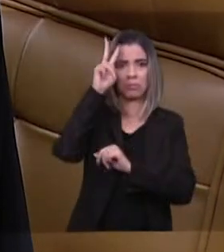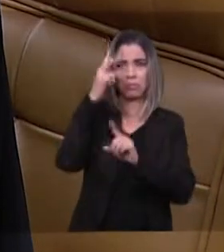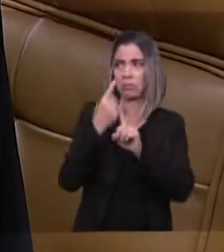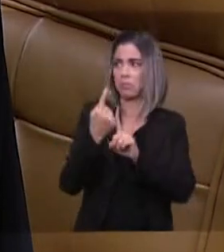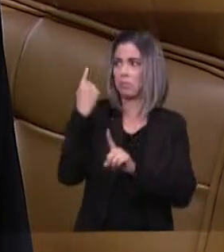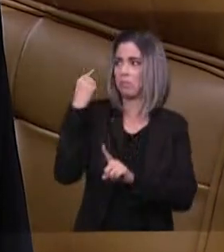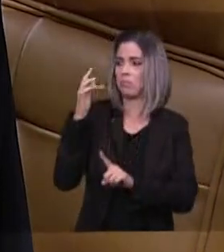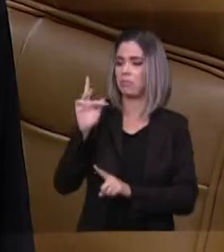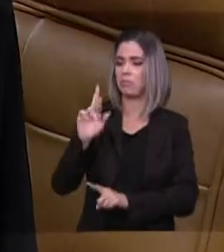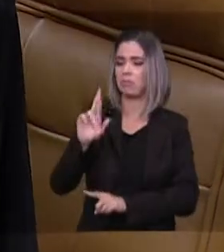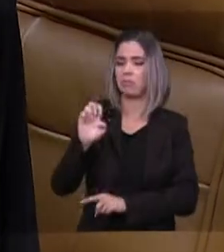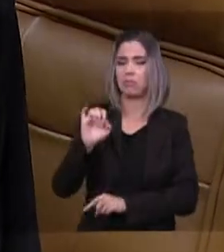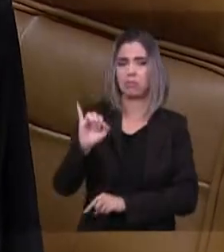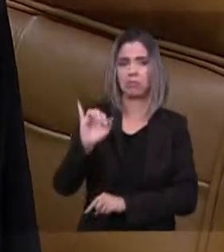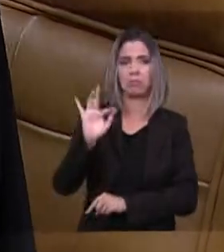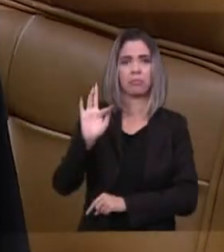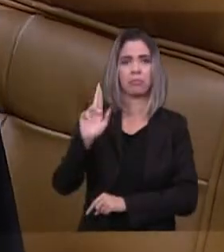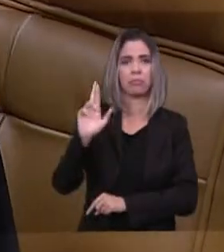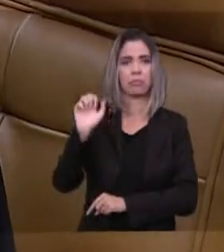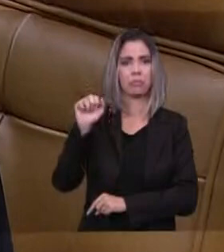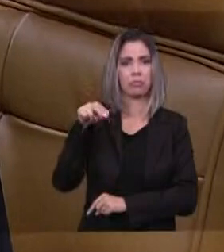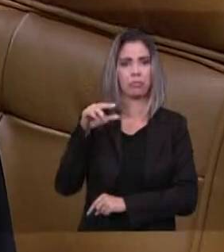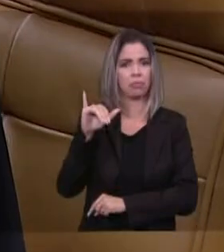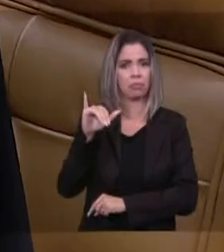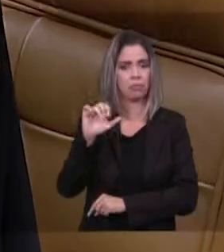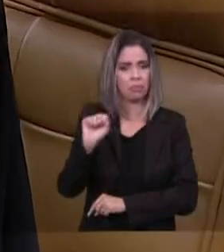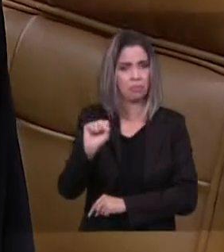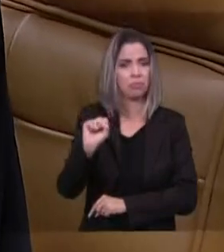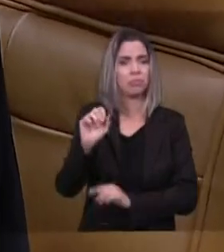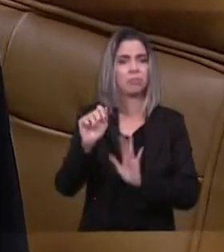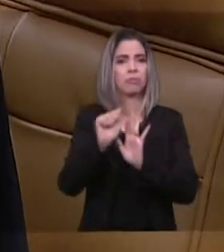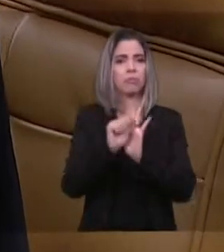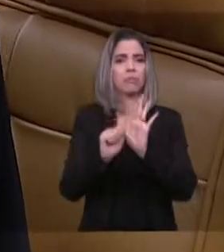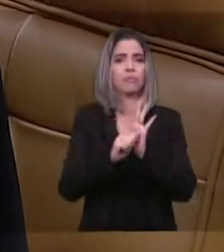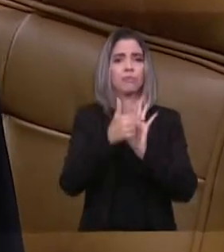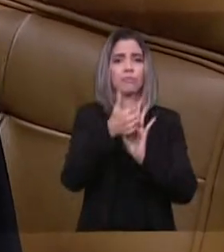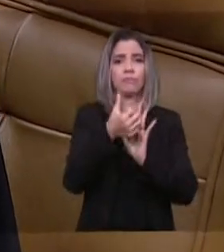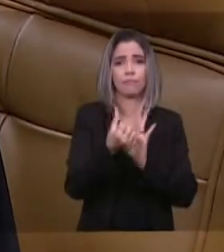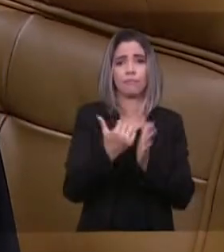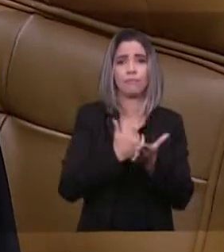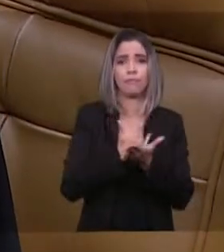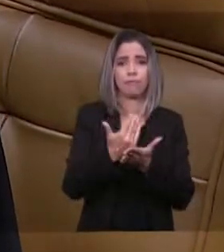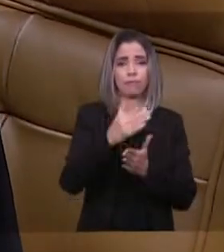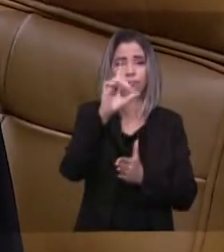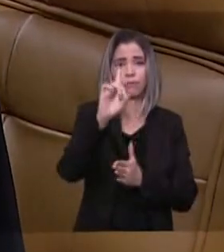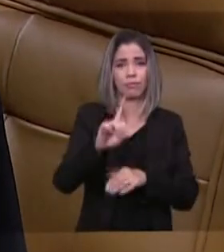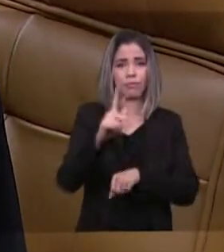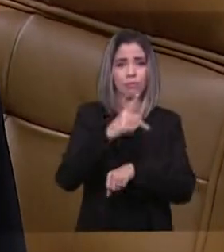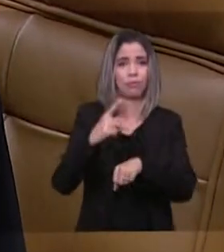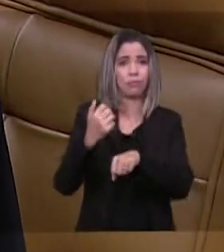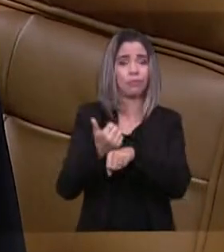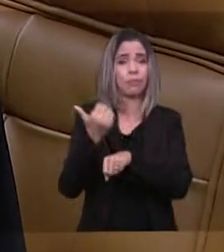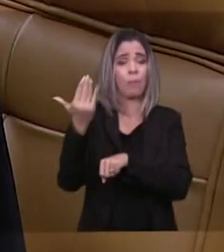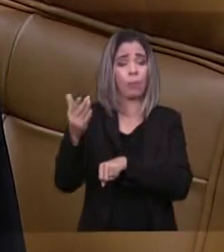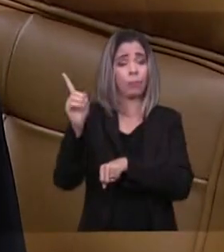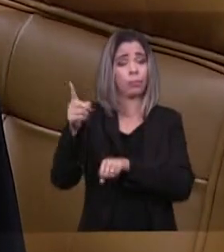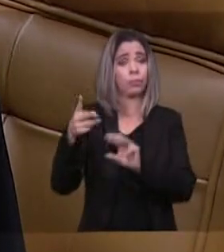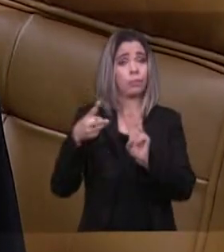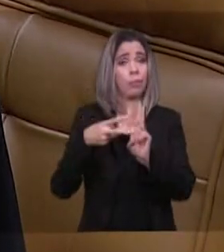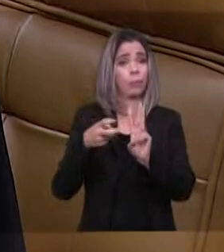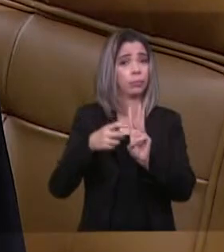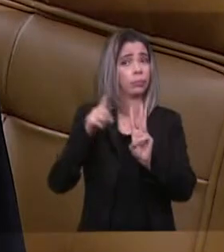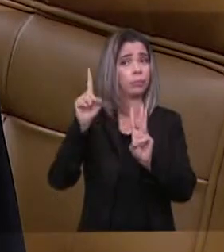Francisco de Vitória, dominicano espanhol do século XVI, um dos fundadores do direito internacional, para quem os índios eram